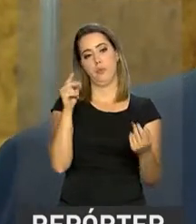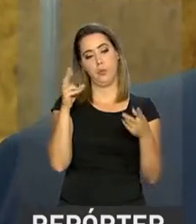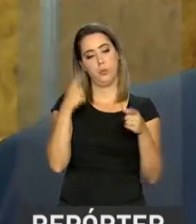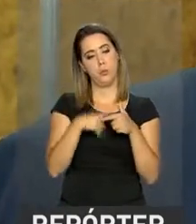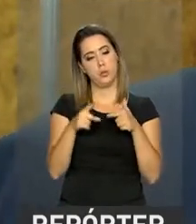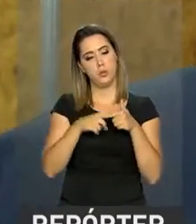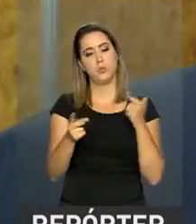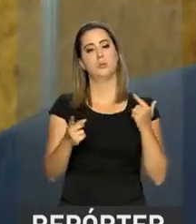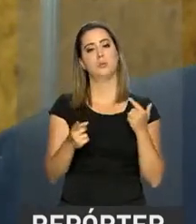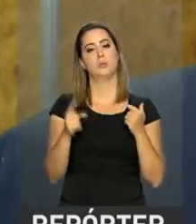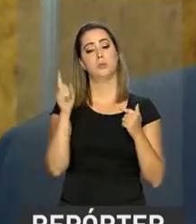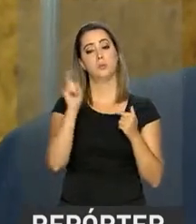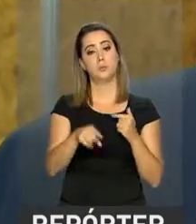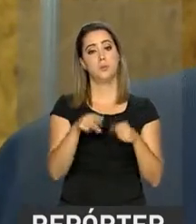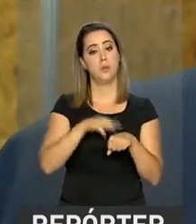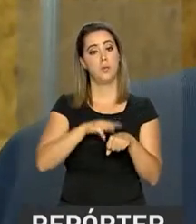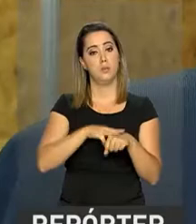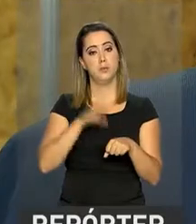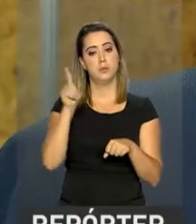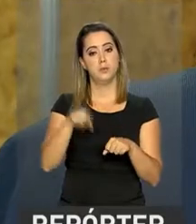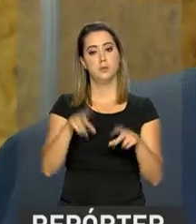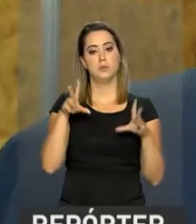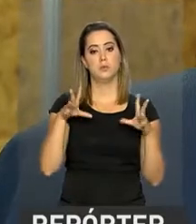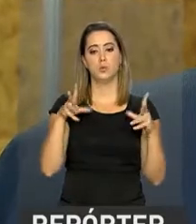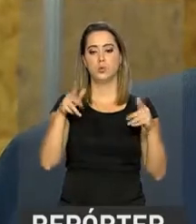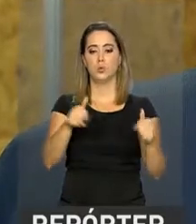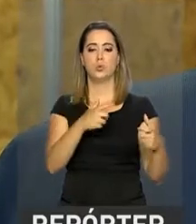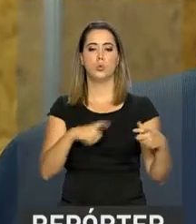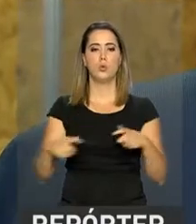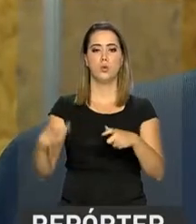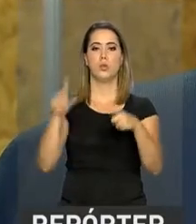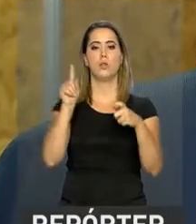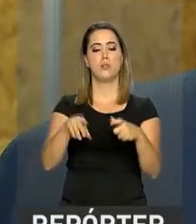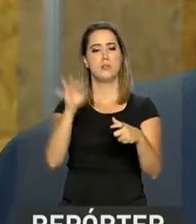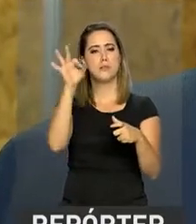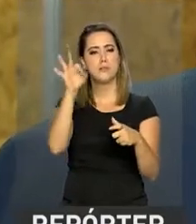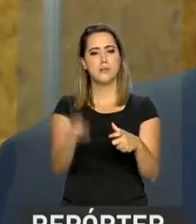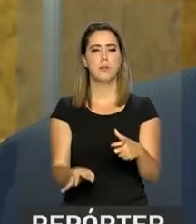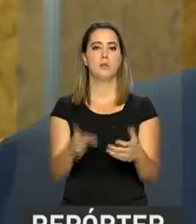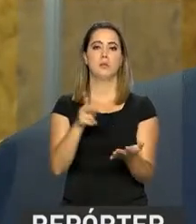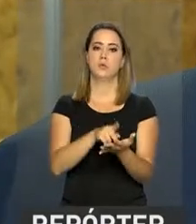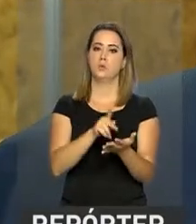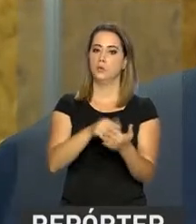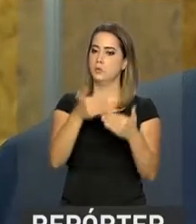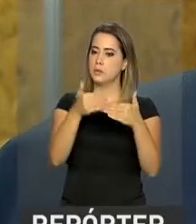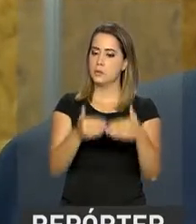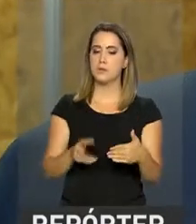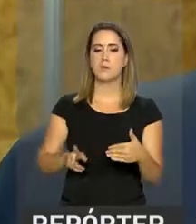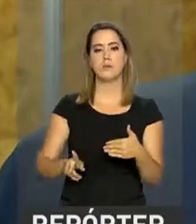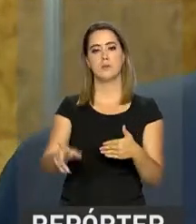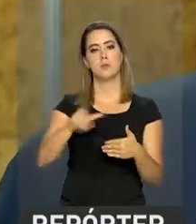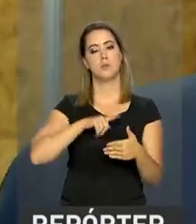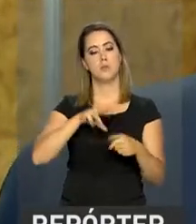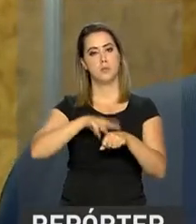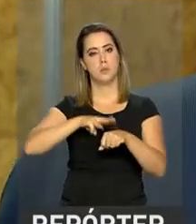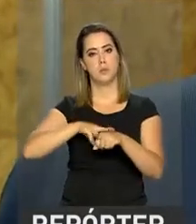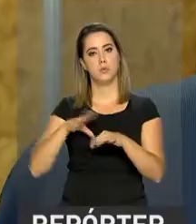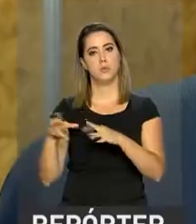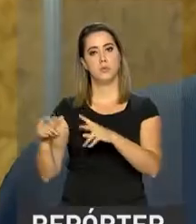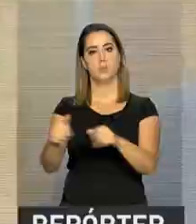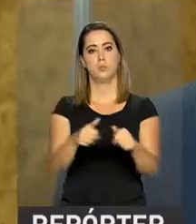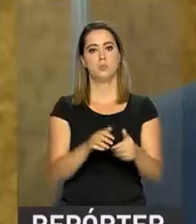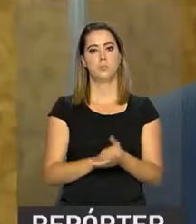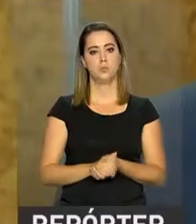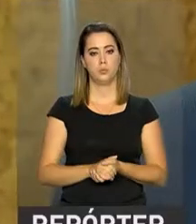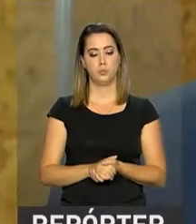matemática a frase tem tudo é muito correta ela estava por trás de todos os fenômenos